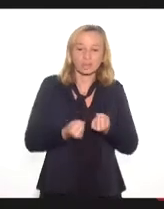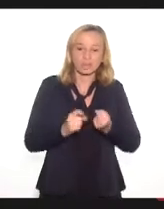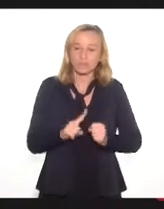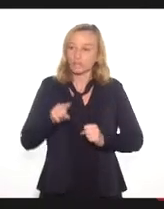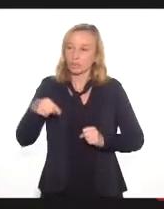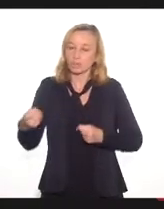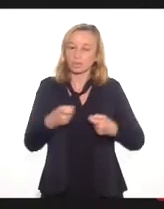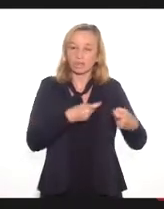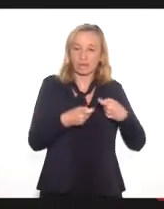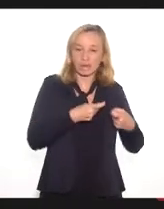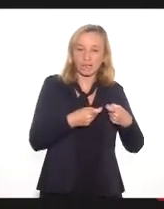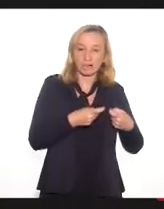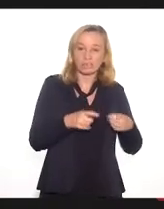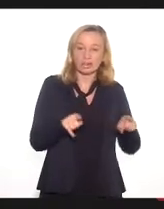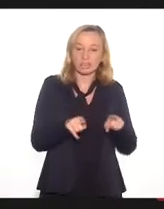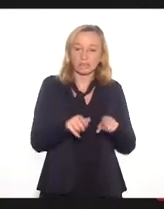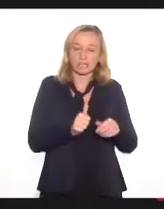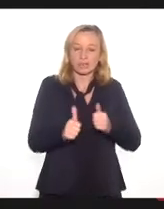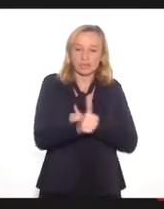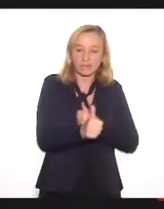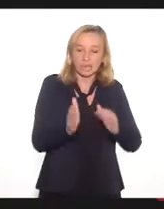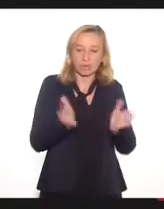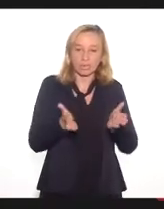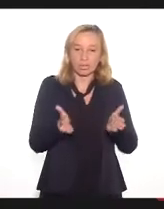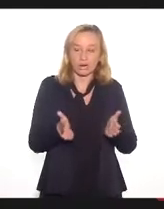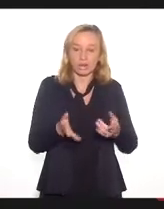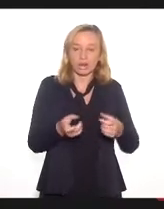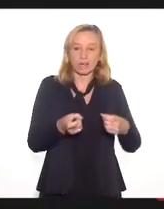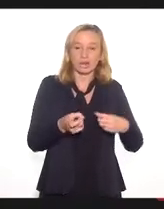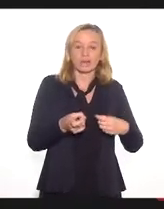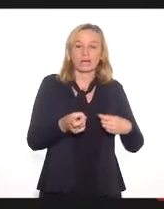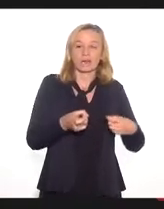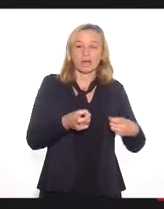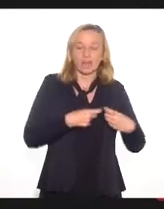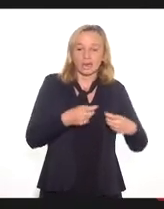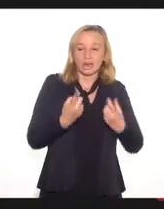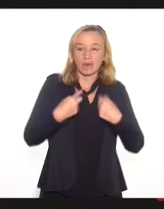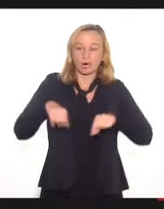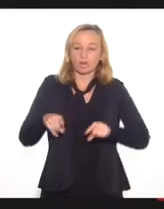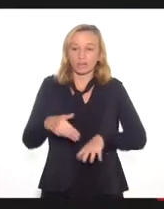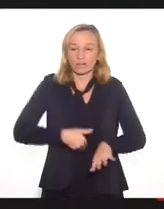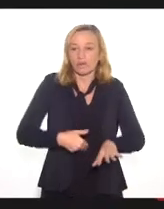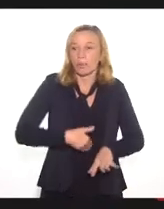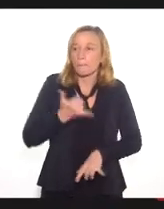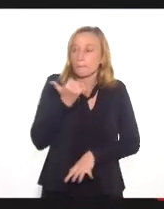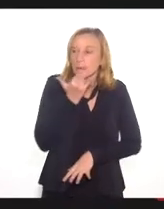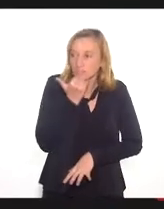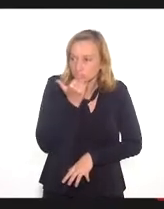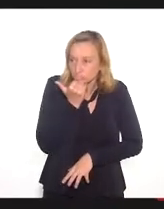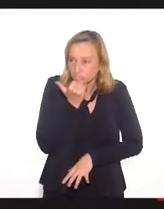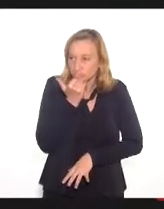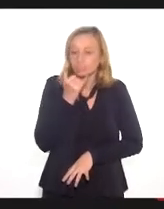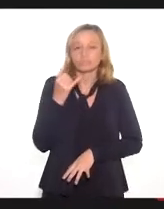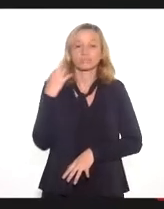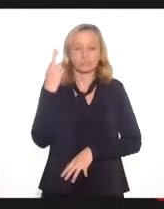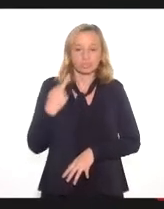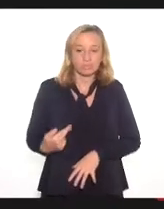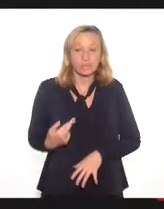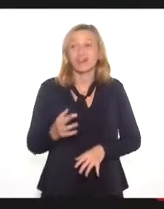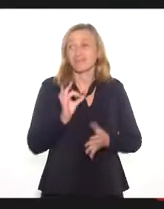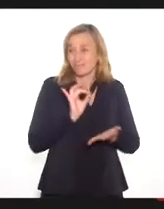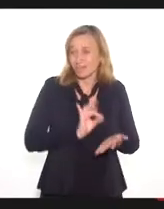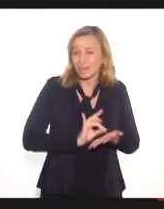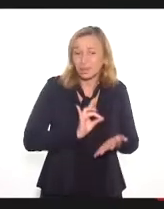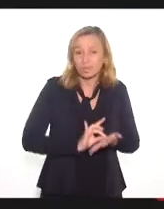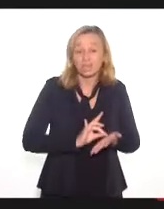outra guerra que a gente vai enfrentar e está enfrentando é a guerra contra a fome. Eu peço desculpas, deputada Renata, por toda essa confusão, é porque realmente